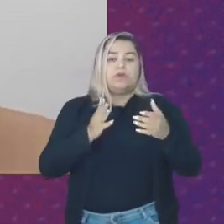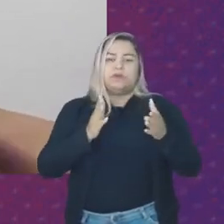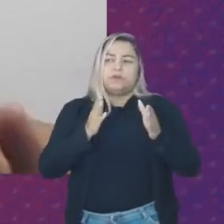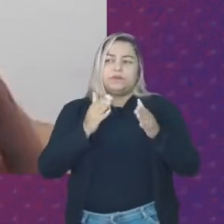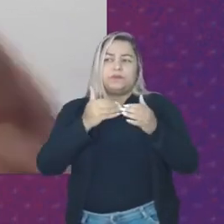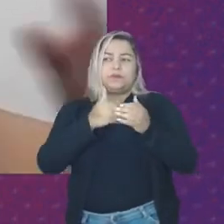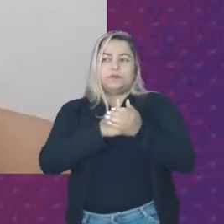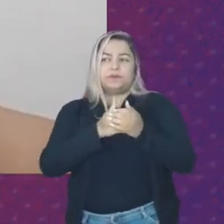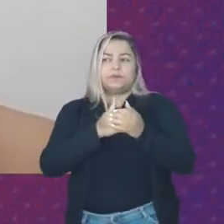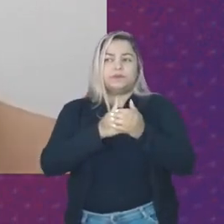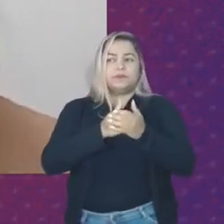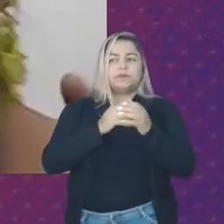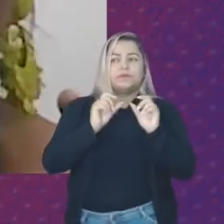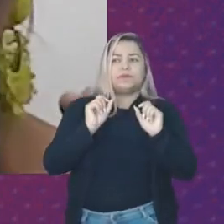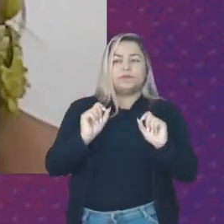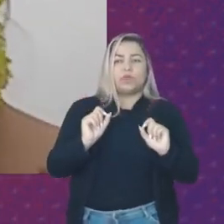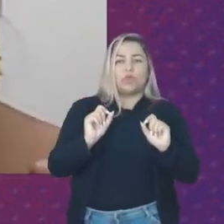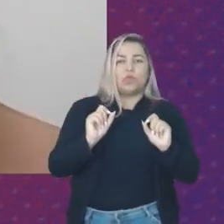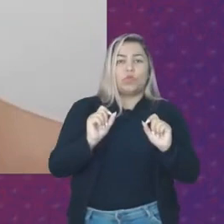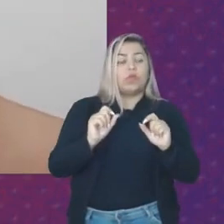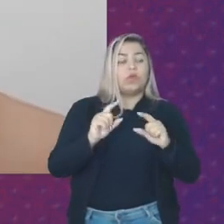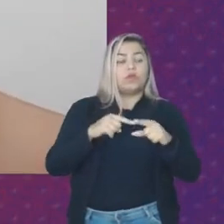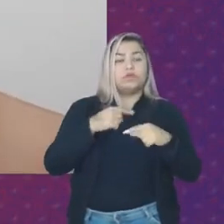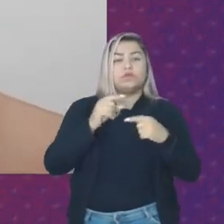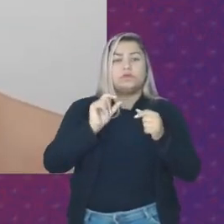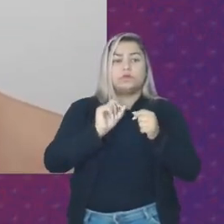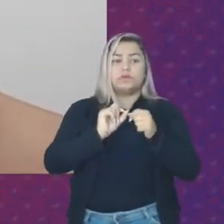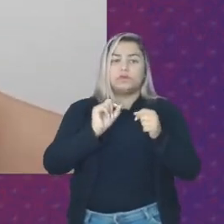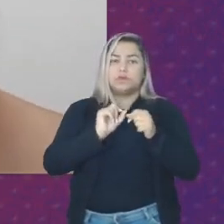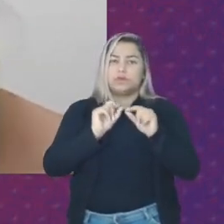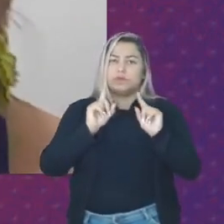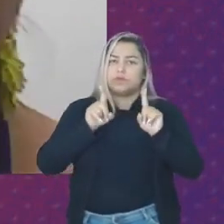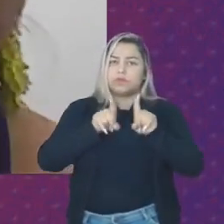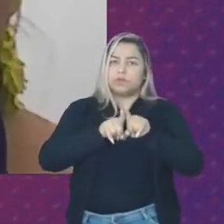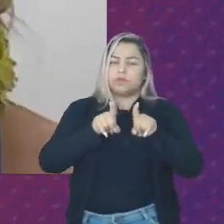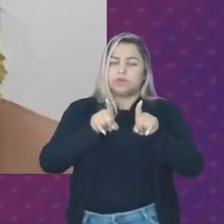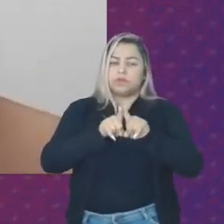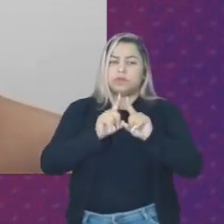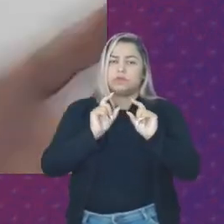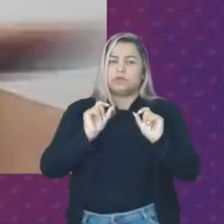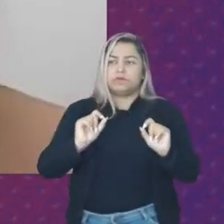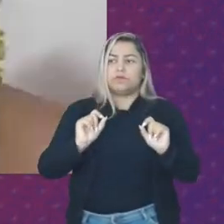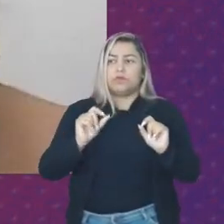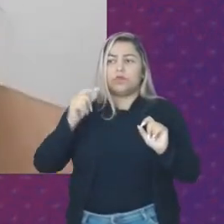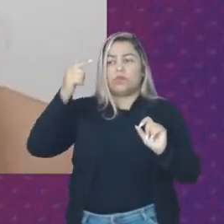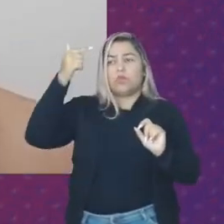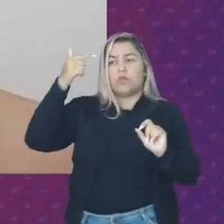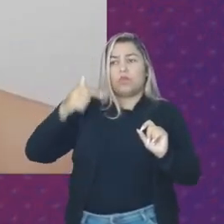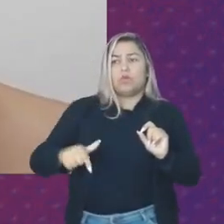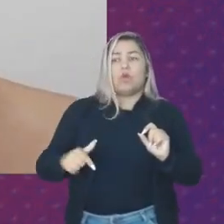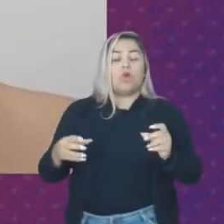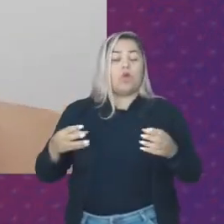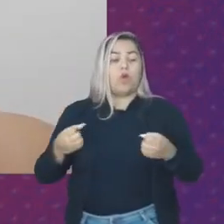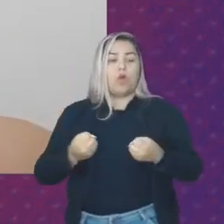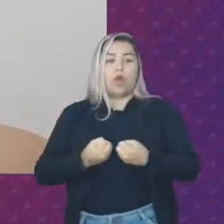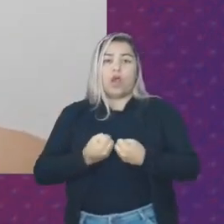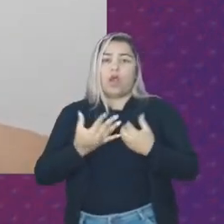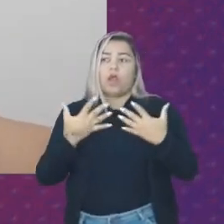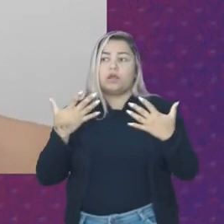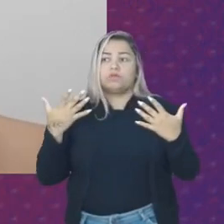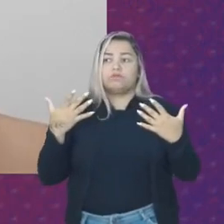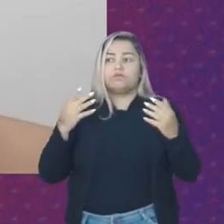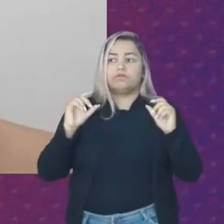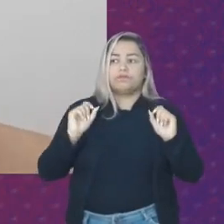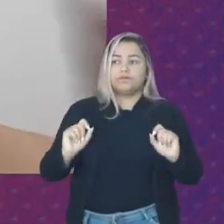misteriosa, às vezes uma improvisação, uma ilusão, ou muita magia, né?